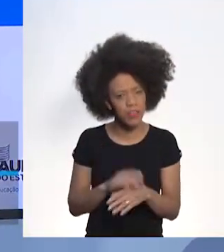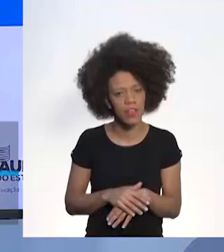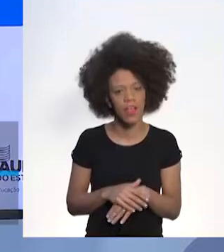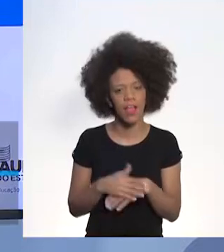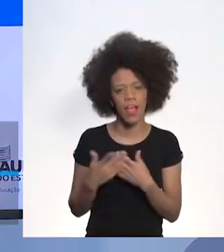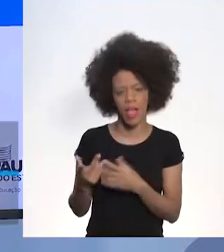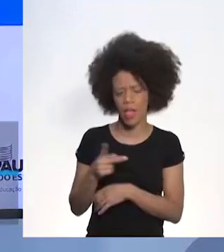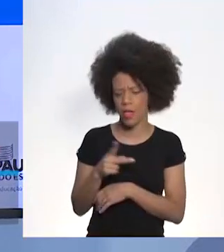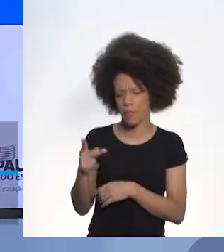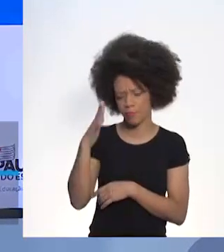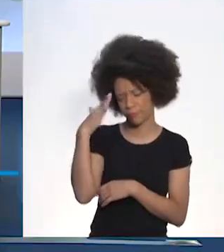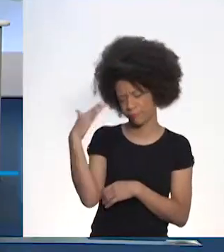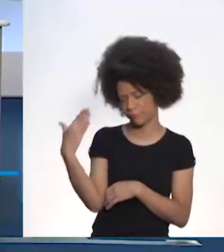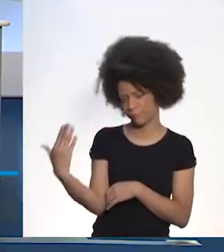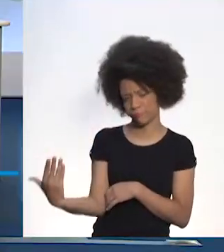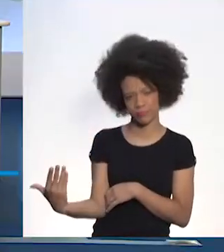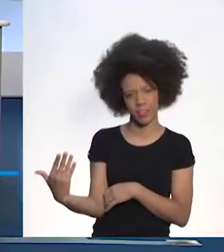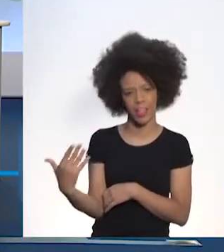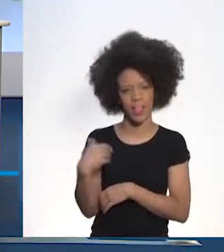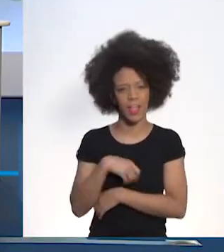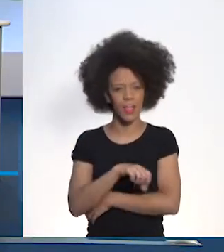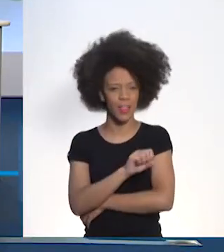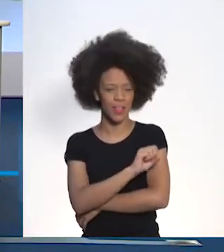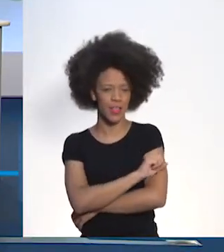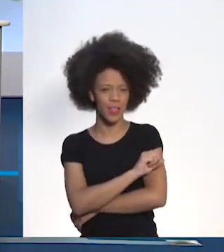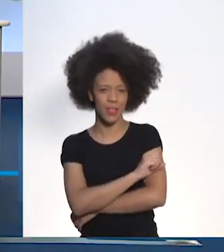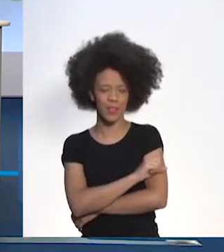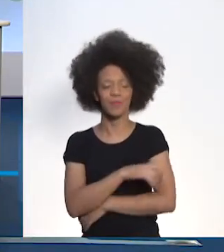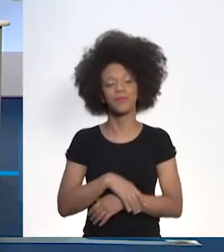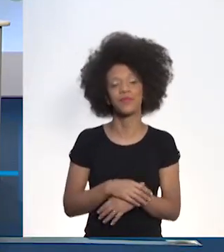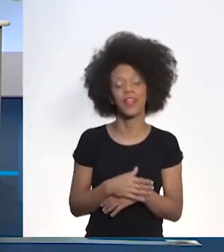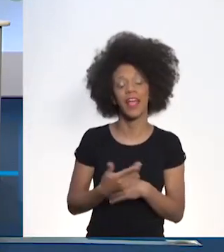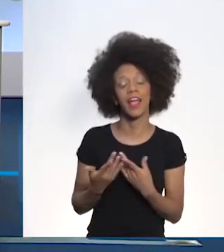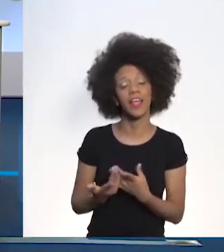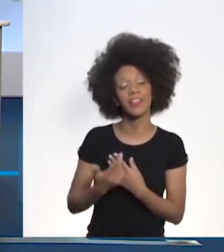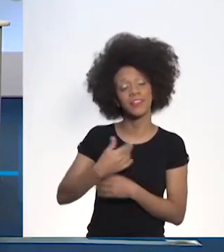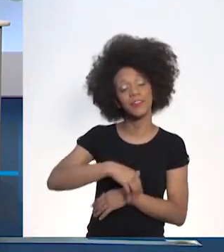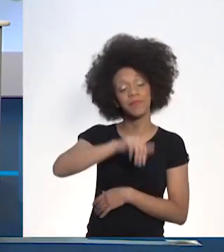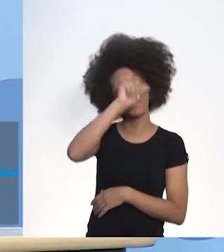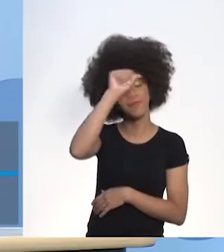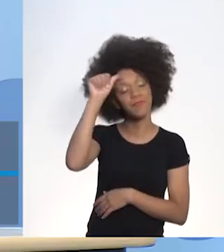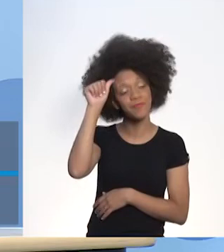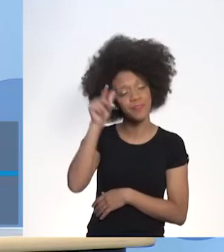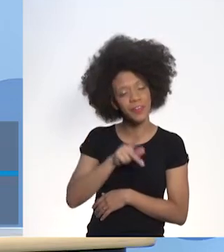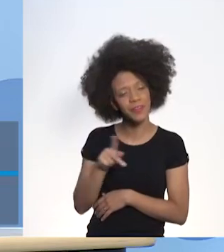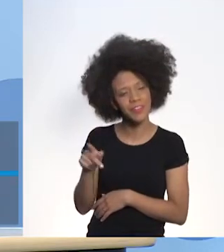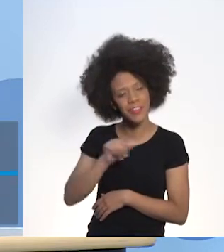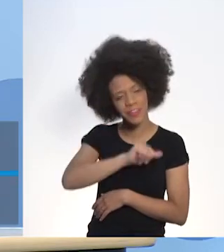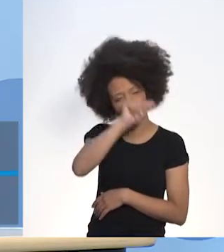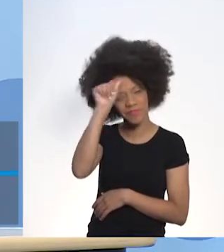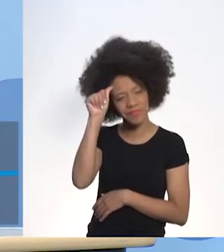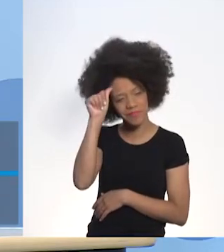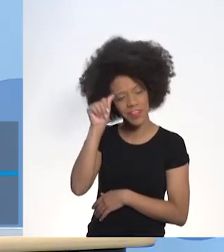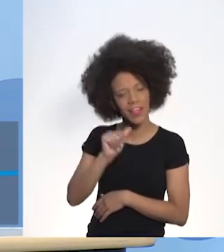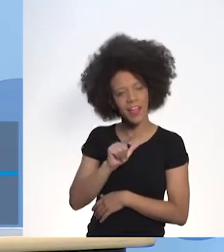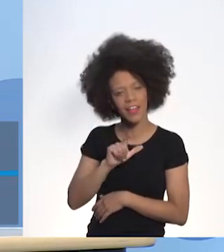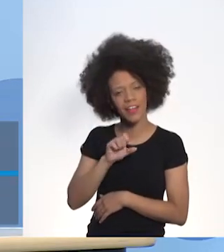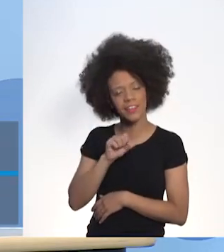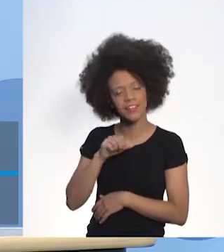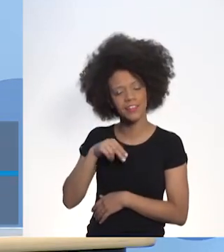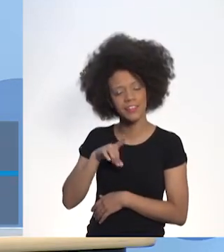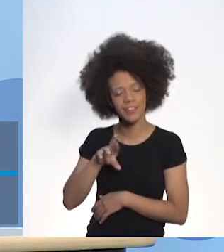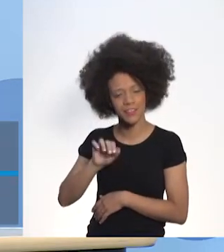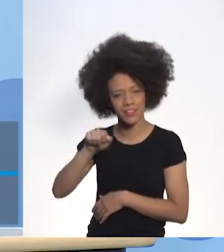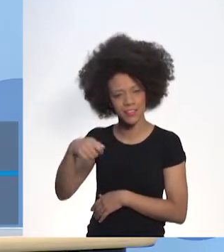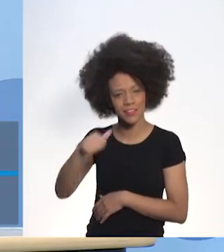a nossa diva dos anos finais de matemática, Alessandra! Tudo bom, Alessandra? Bom dia, Tônia.